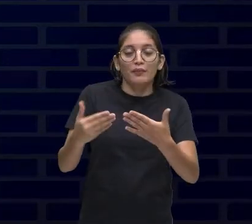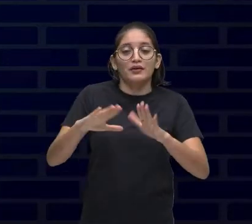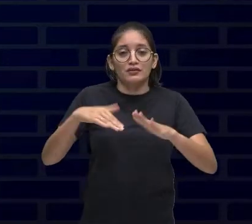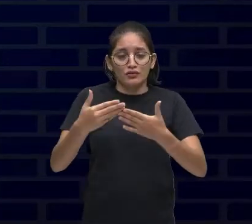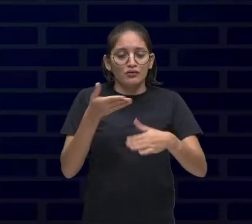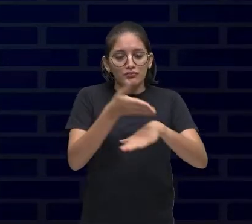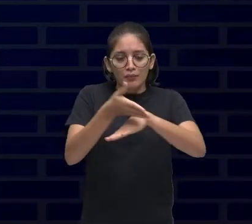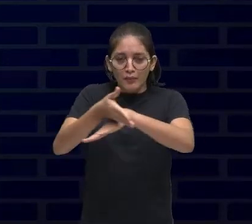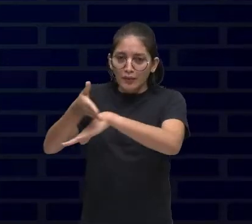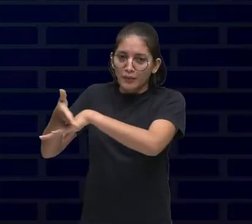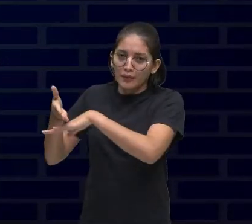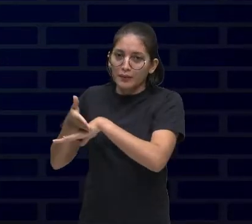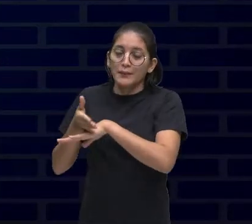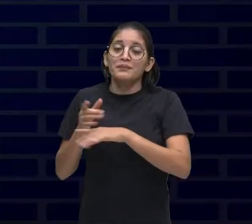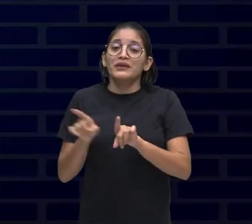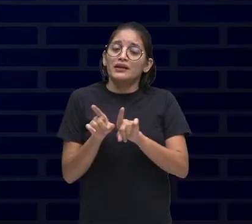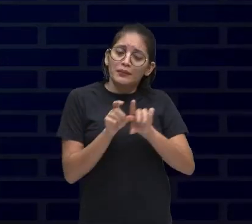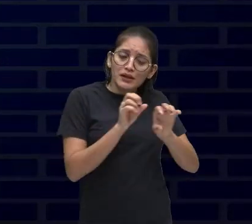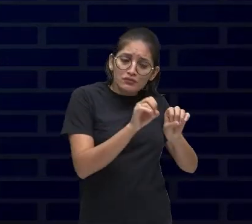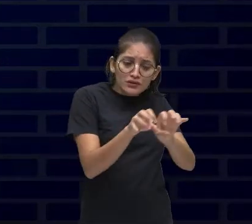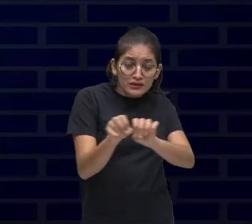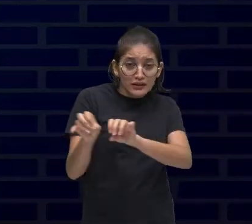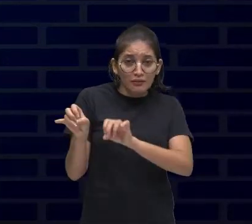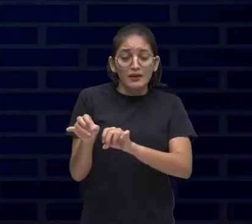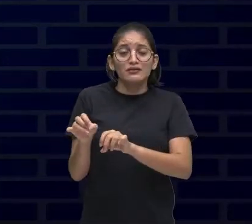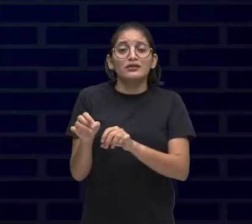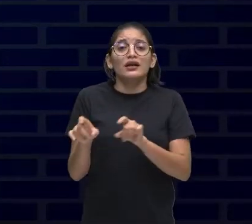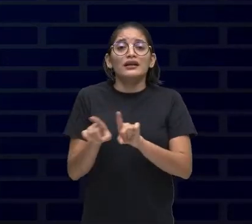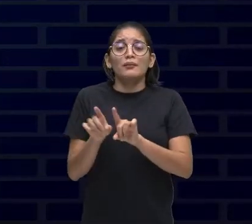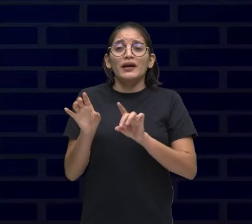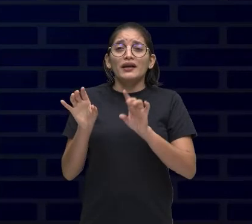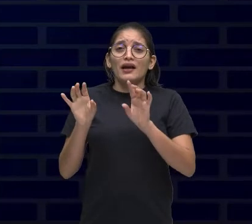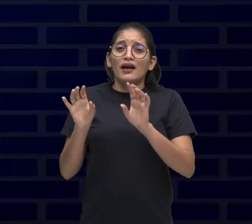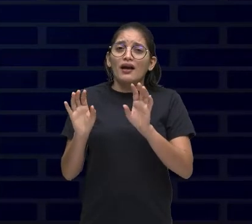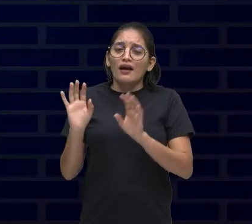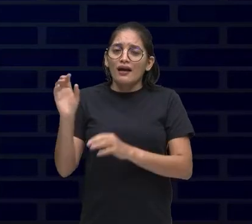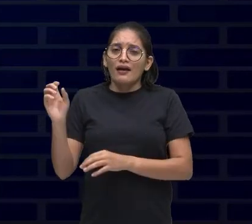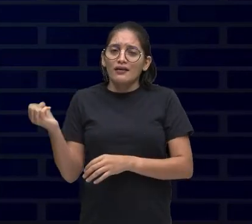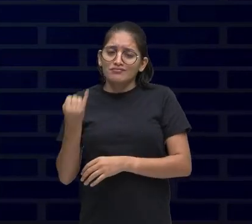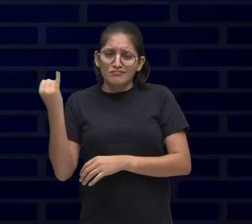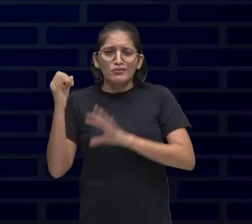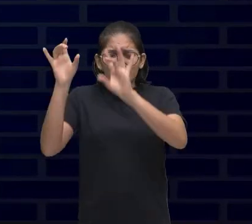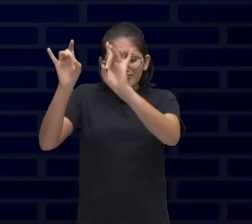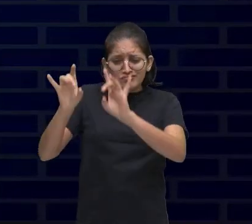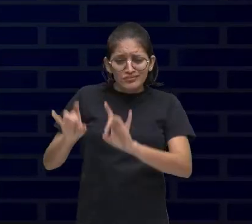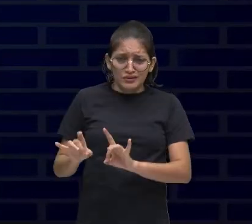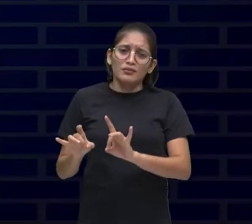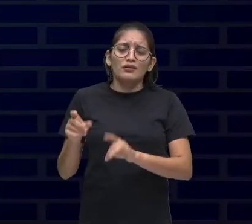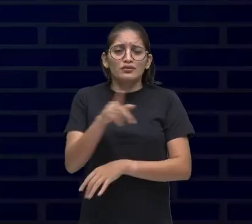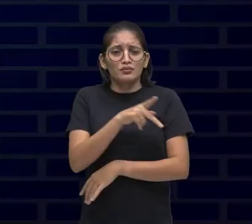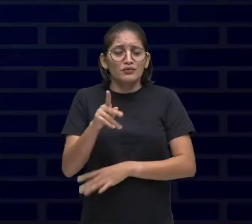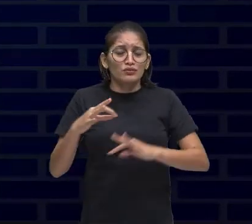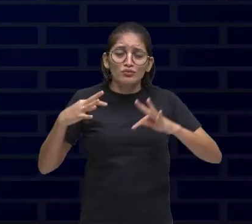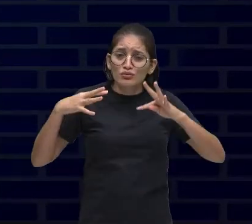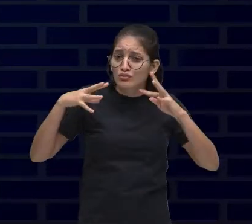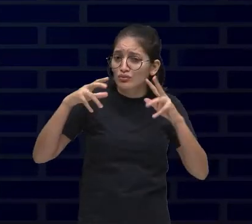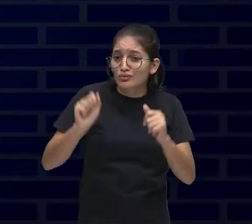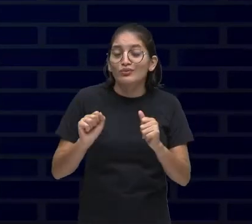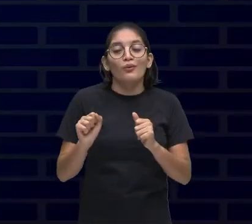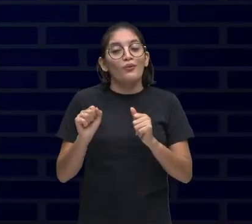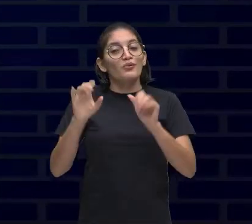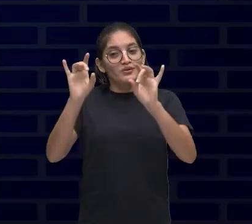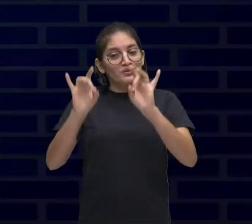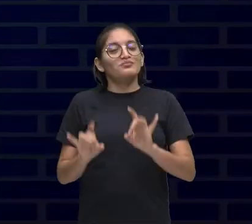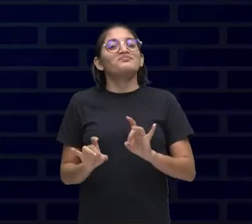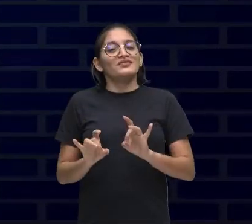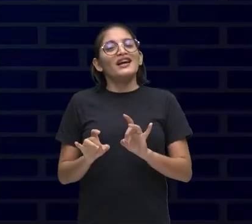Eu nunca esqueço deles, e em especial esses professores que nos ajudam sempre. Mas todos os professores são especiais, eles